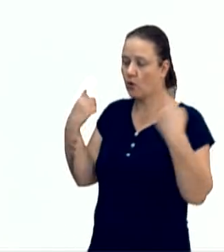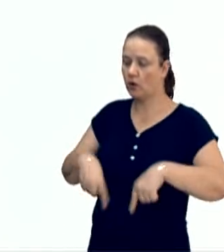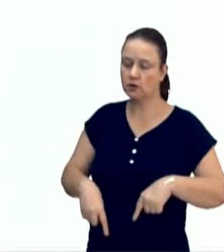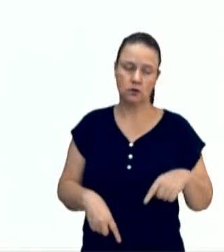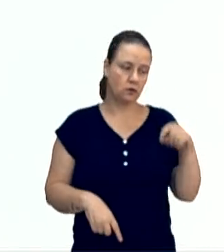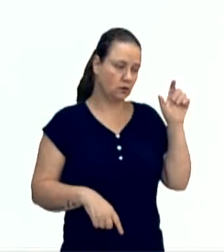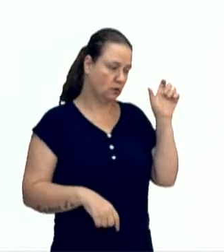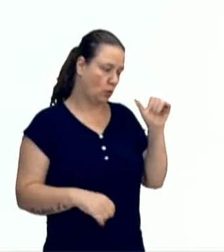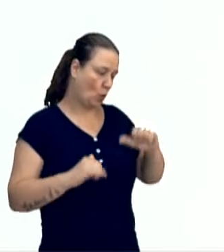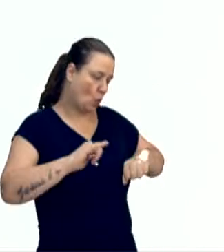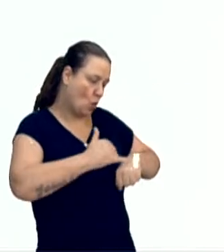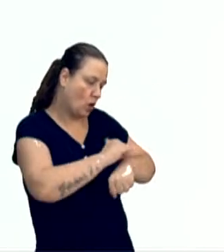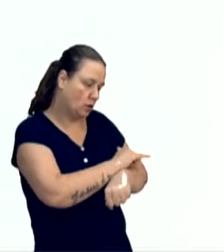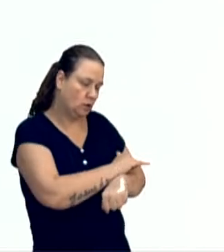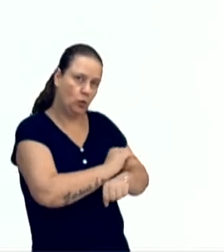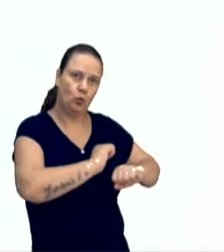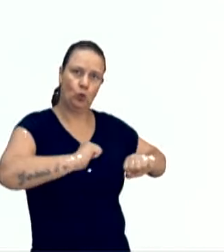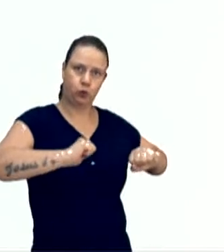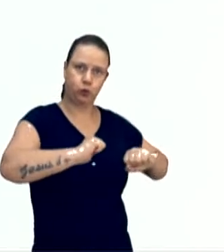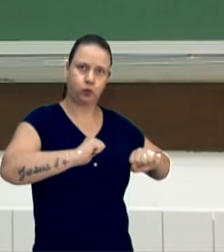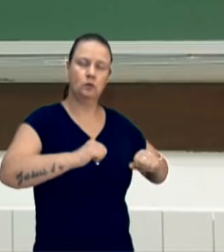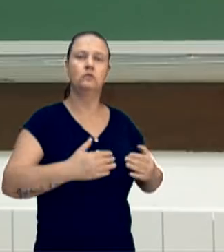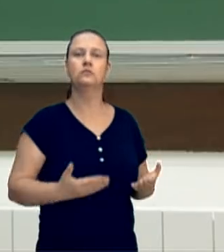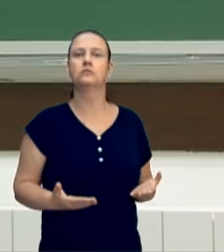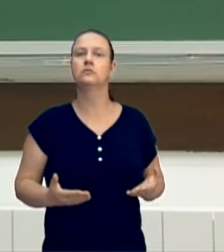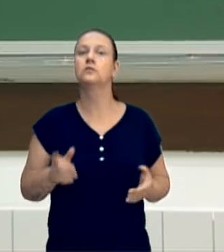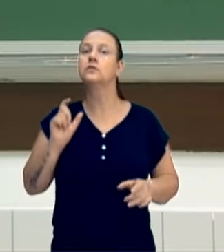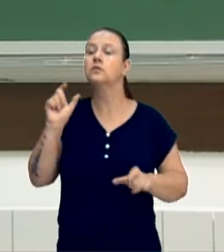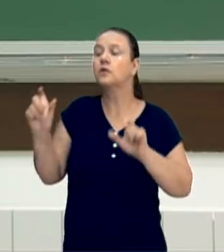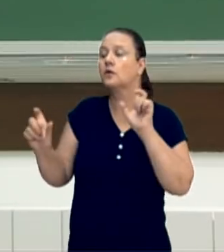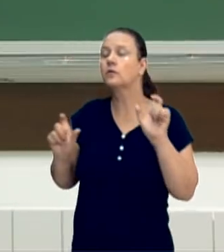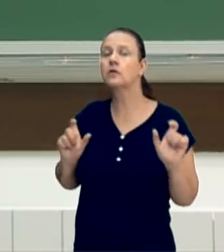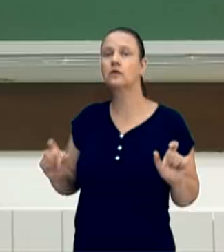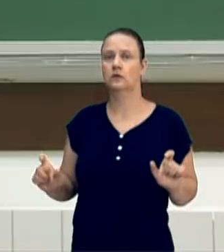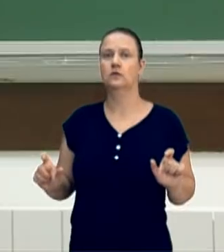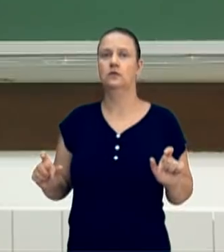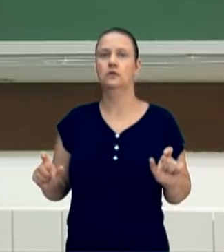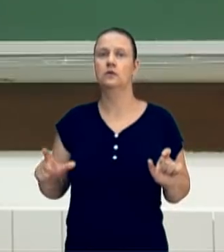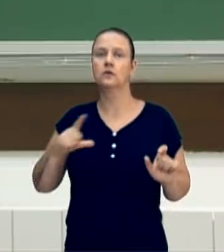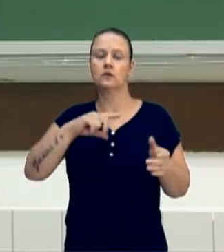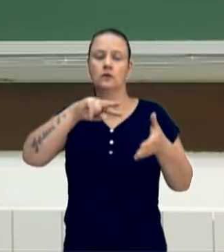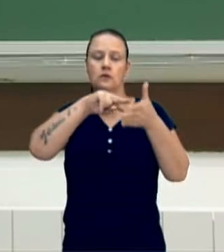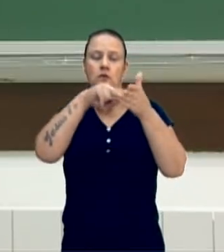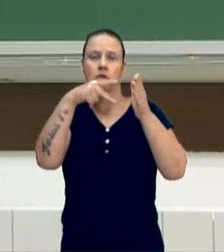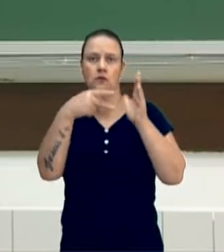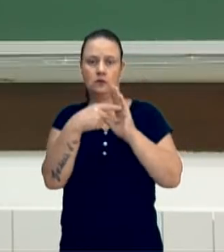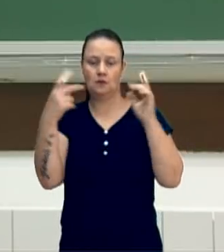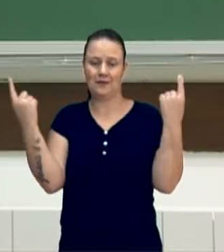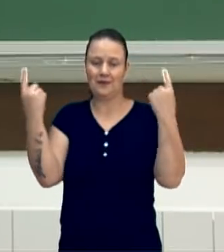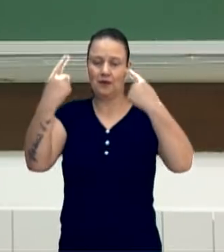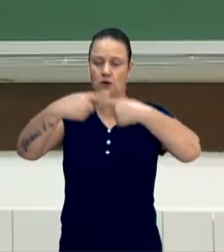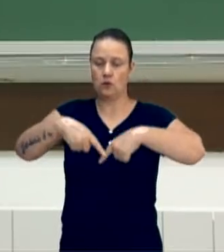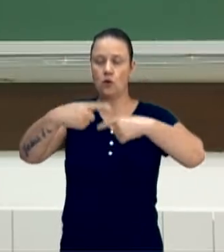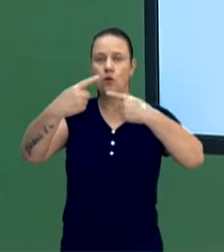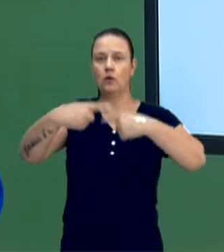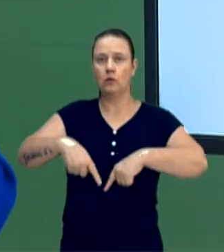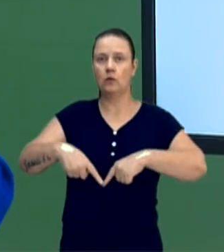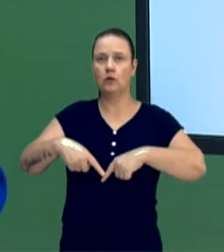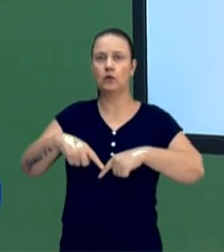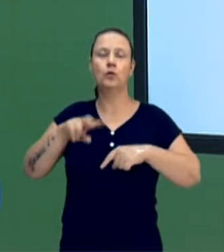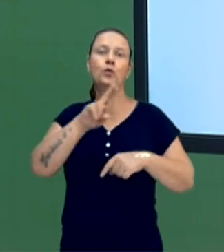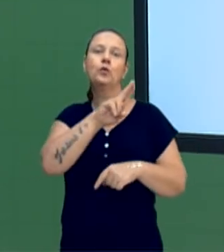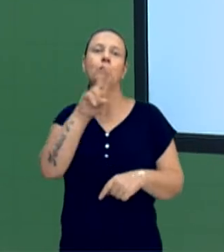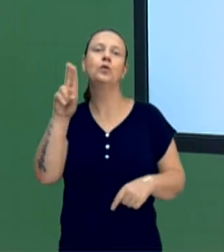de gordinho. Então, essas palavras que têm o significado oposto a outras,